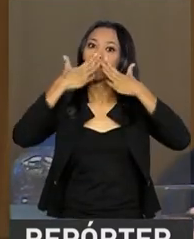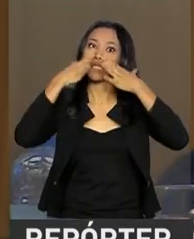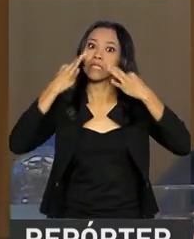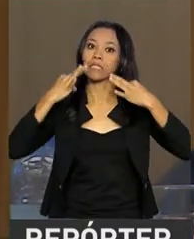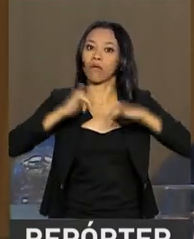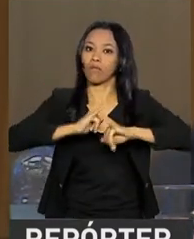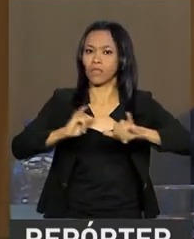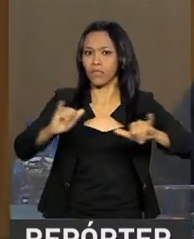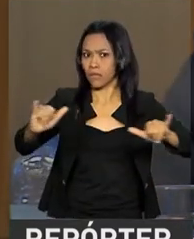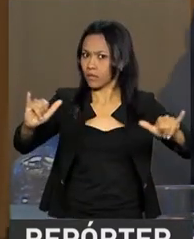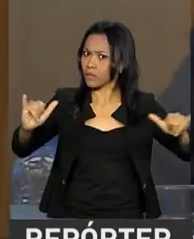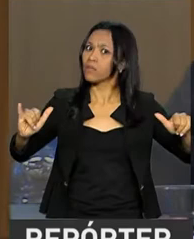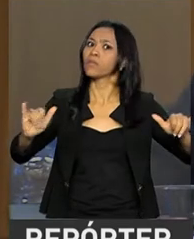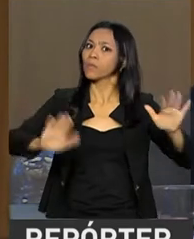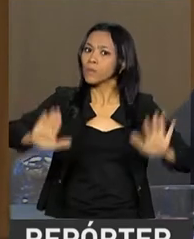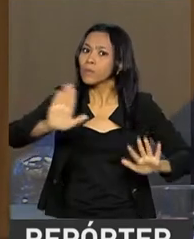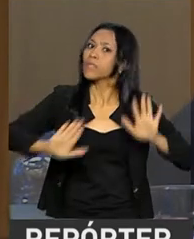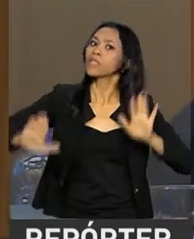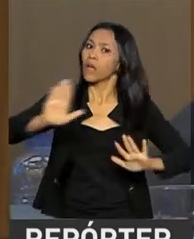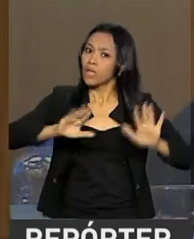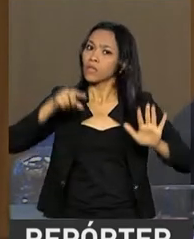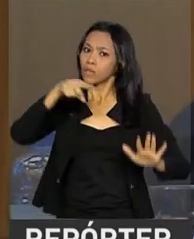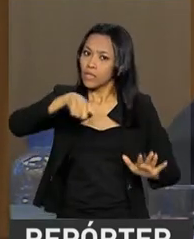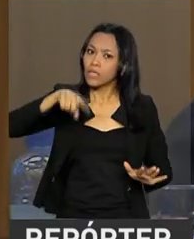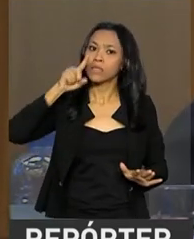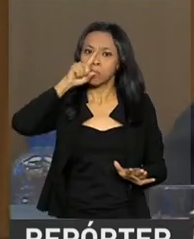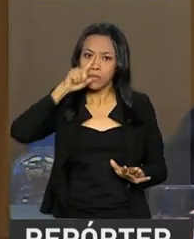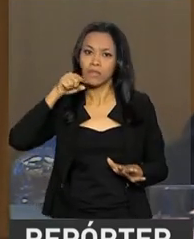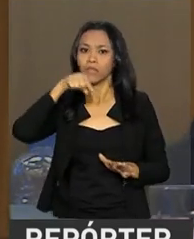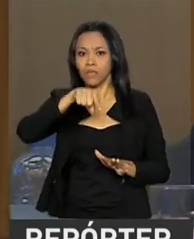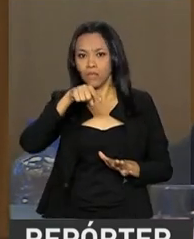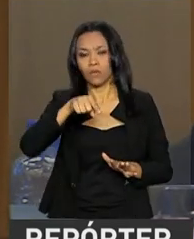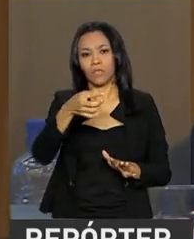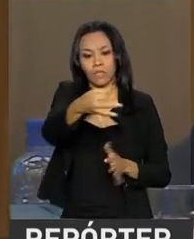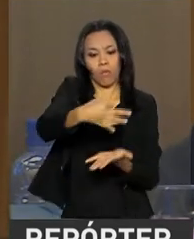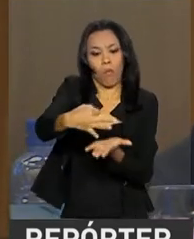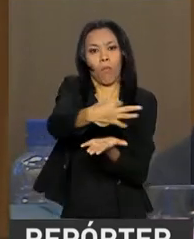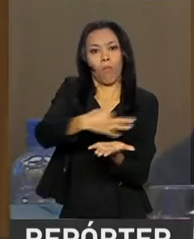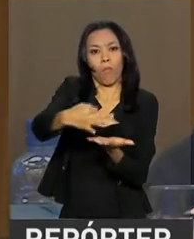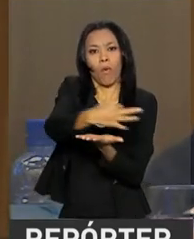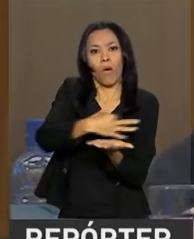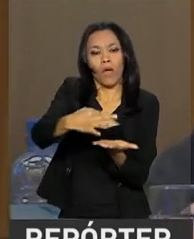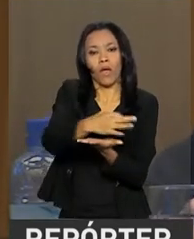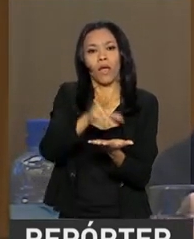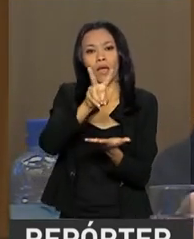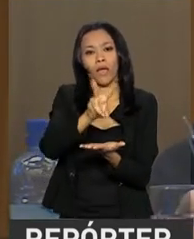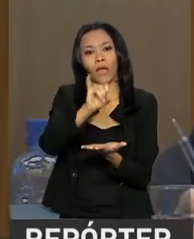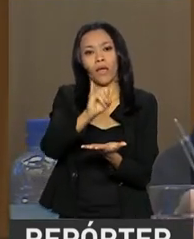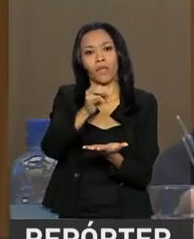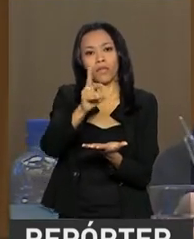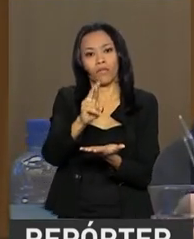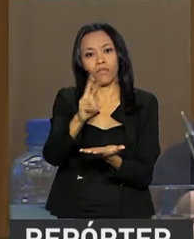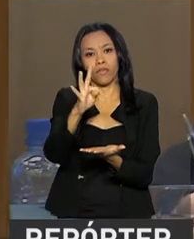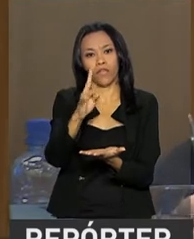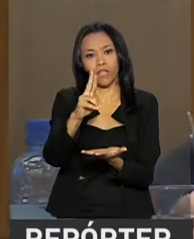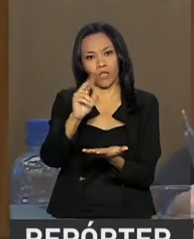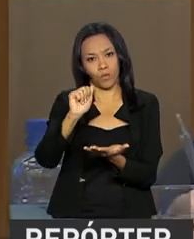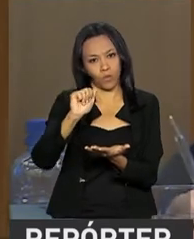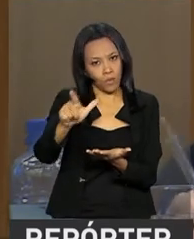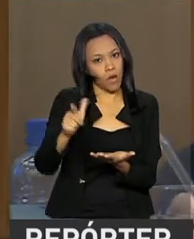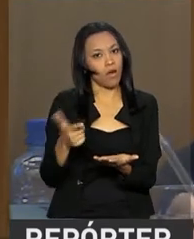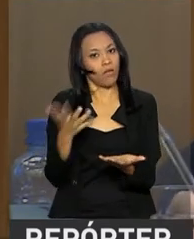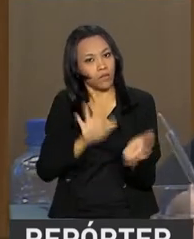passado, alertando para esses riscos e dizendo que o risco é algo que tem que ser levado